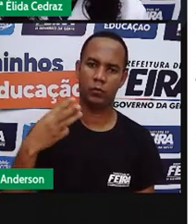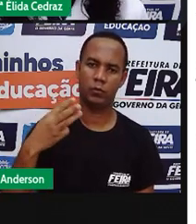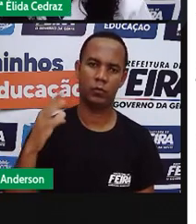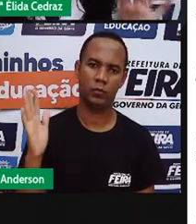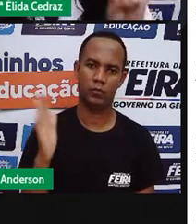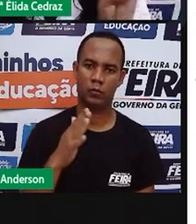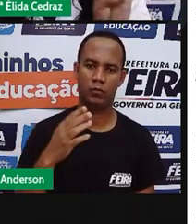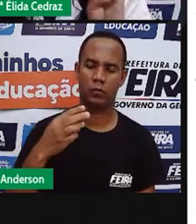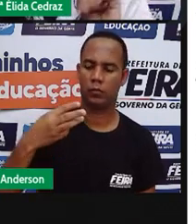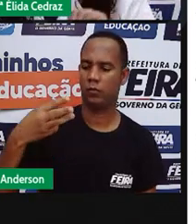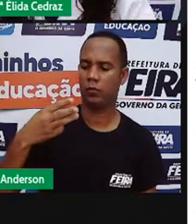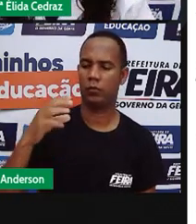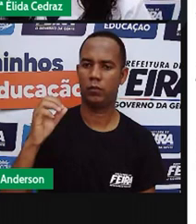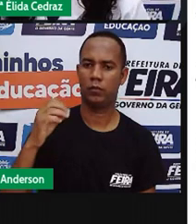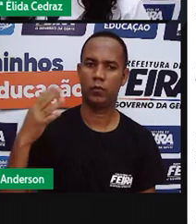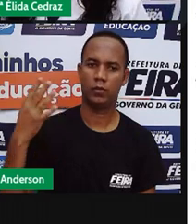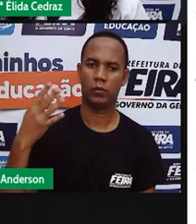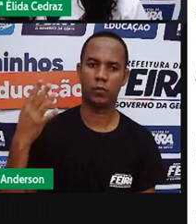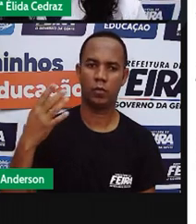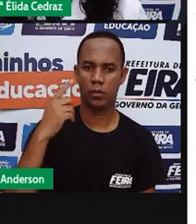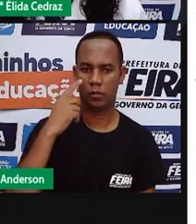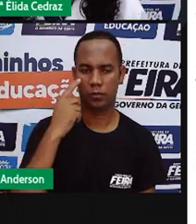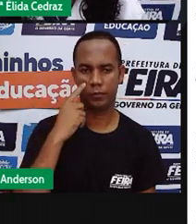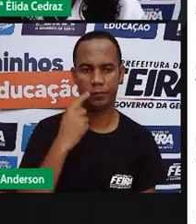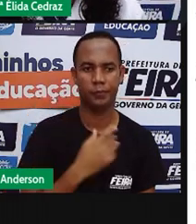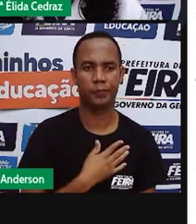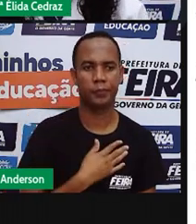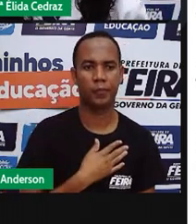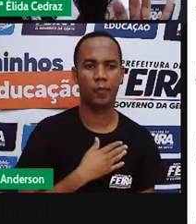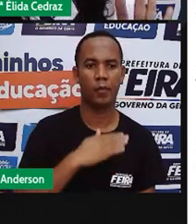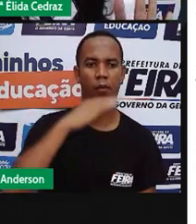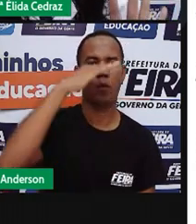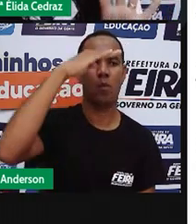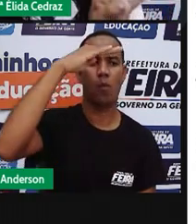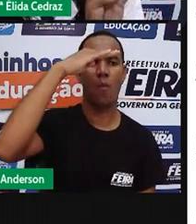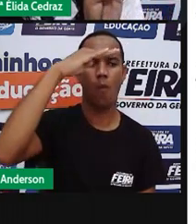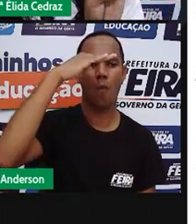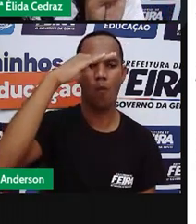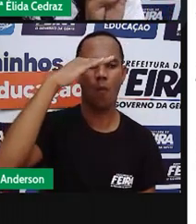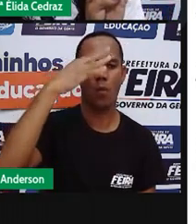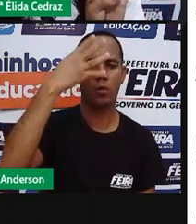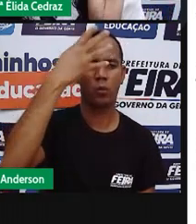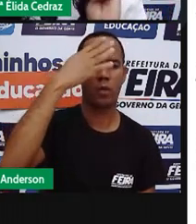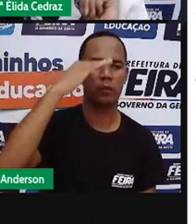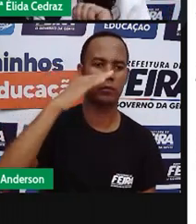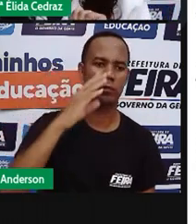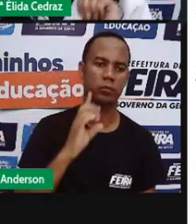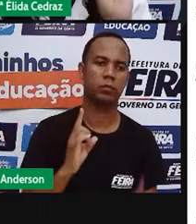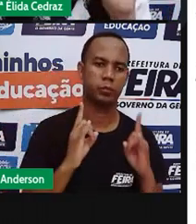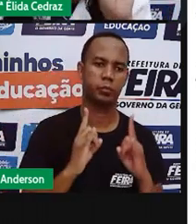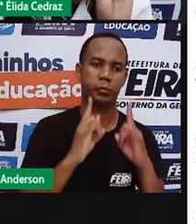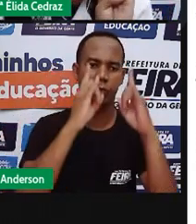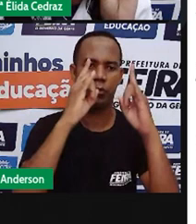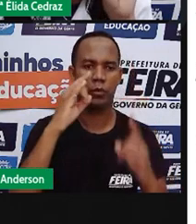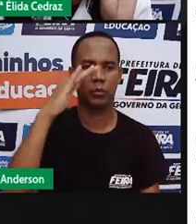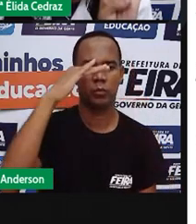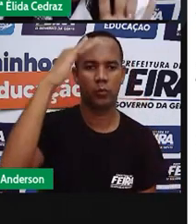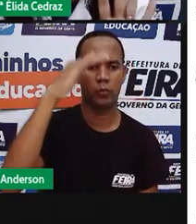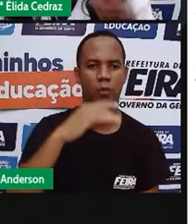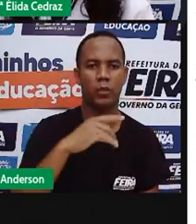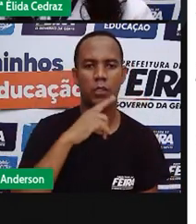304. Quarto andar. O quarto andar vai começar com qual número? Isso, com o